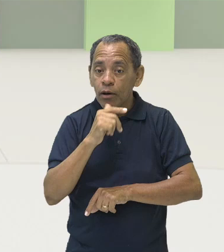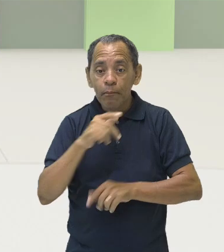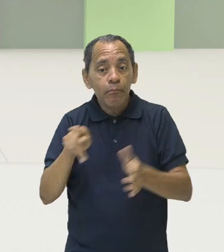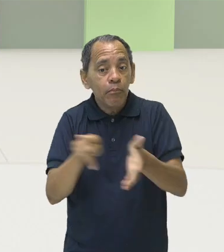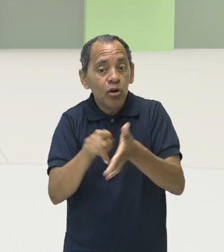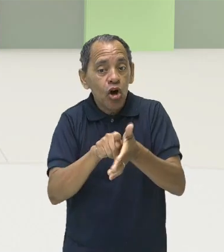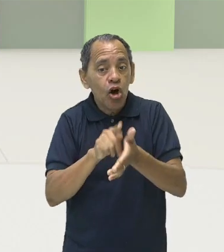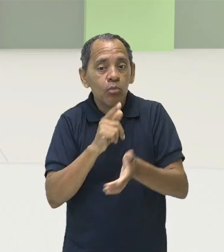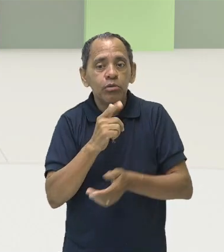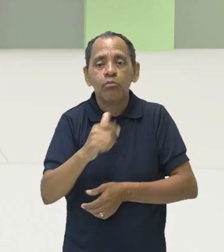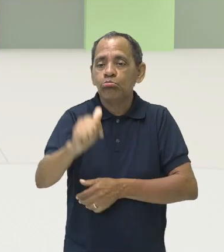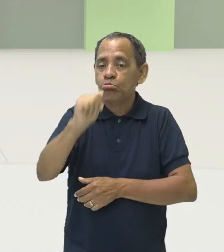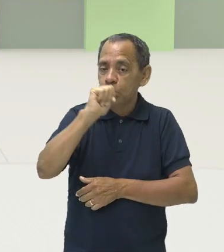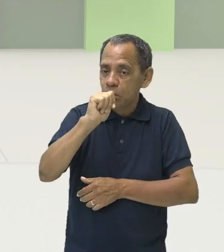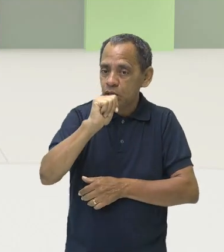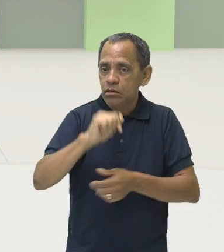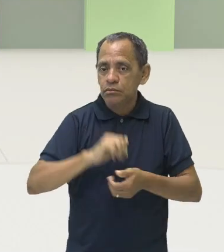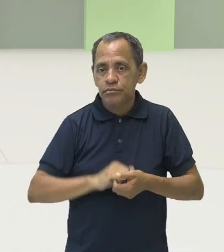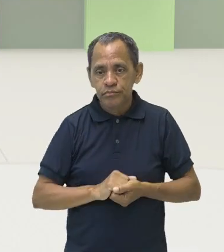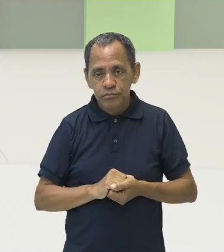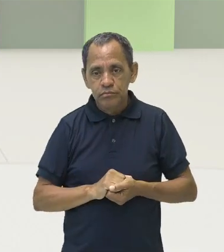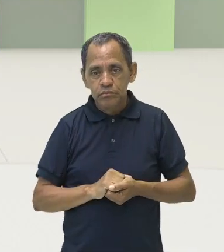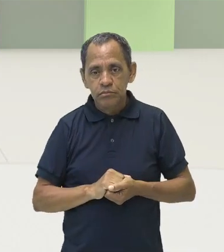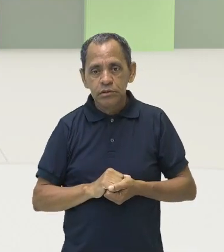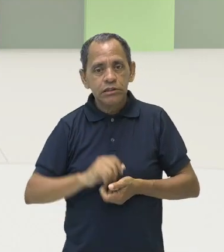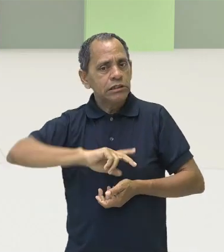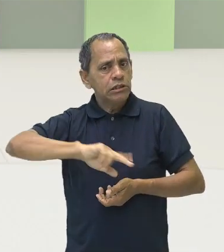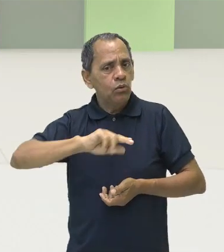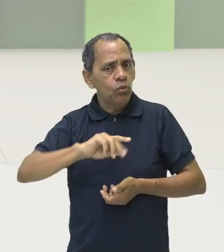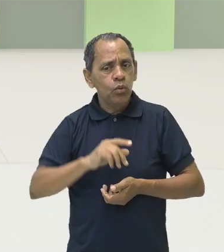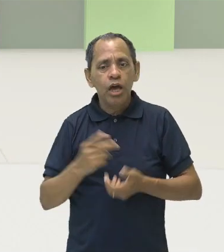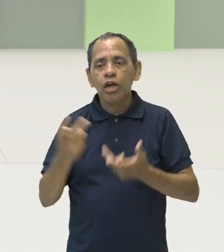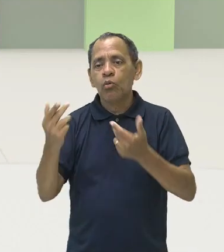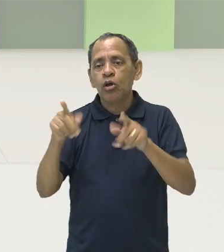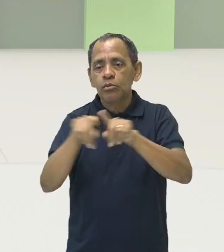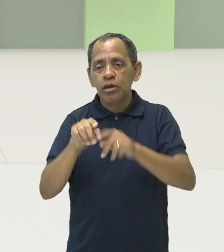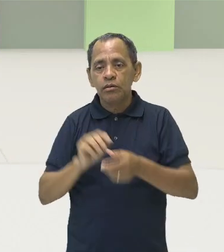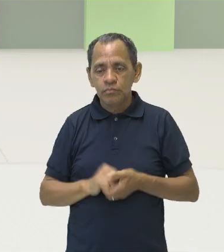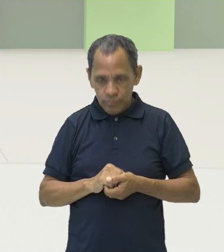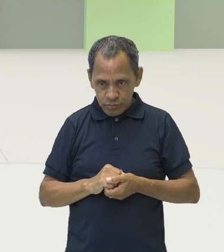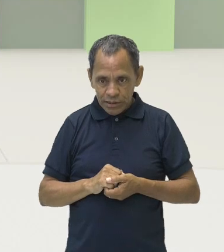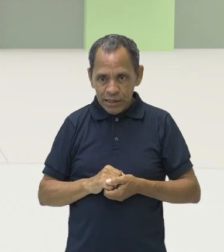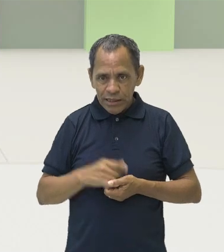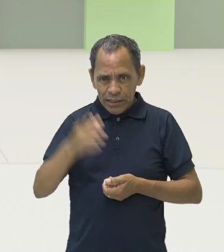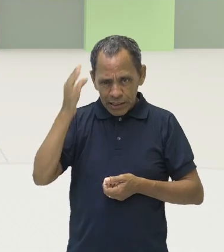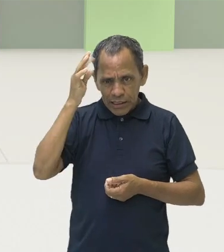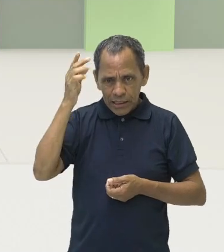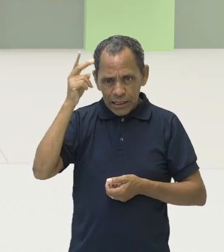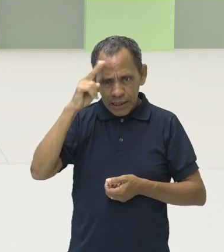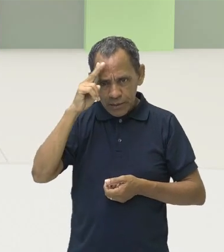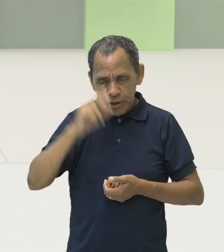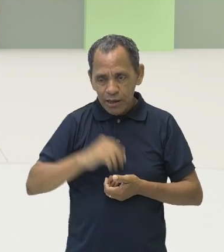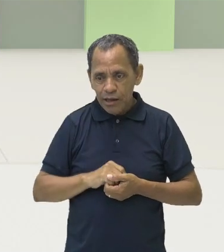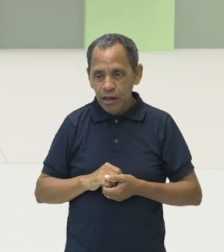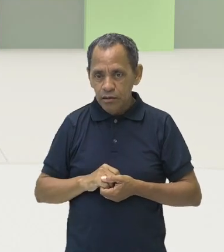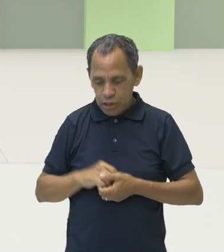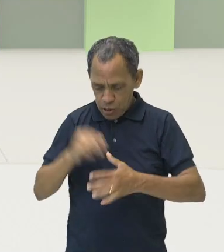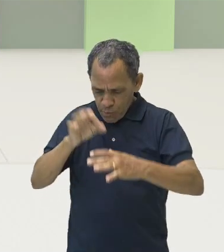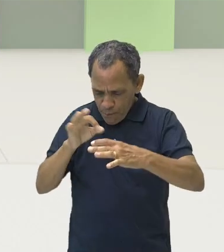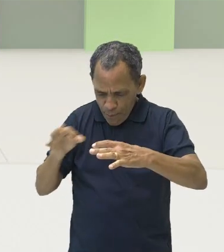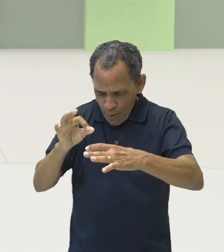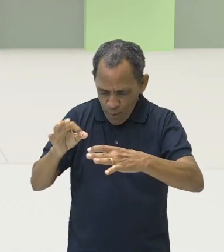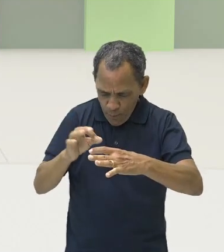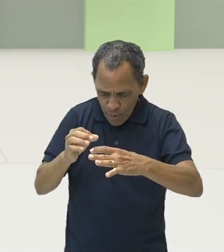são iguais aos estabelecidos para a água de irrigação. Né? Quando a gente vai trabalhar na lavoura,